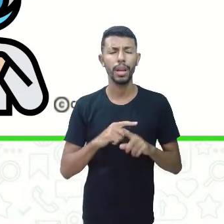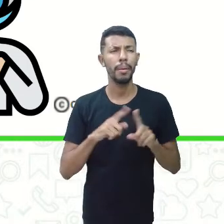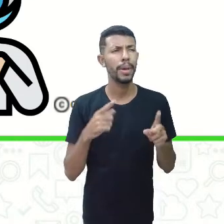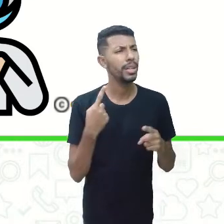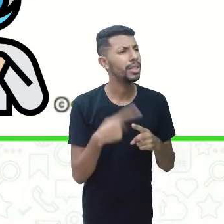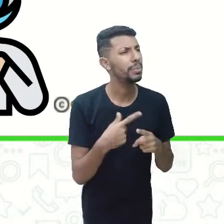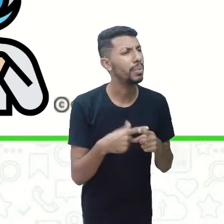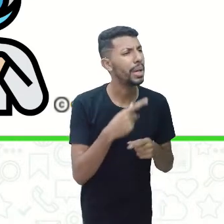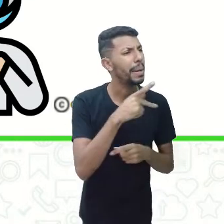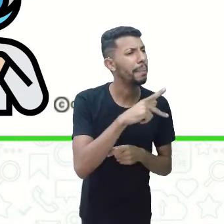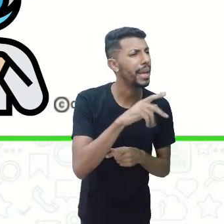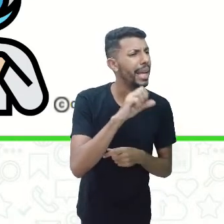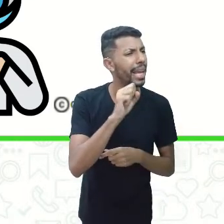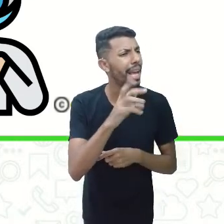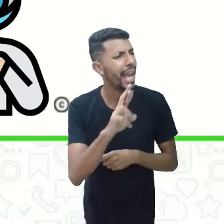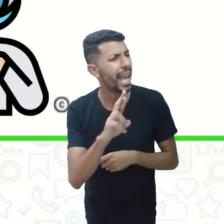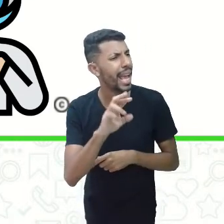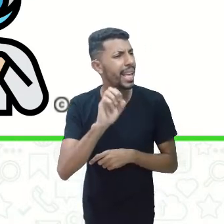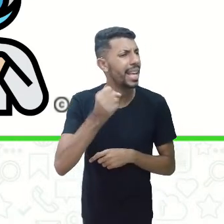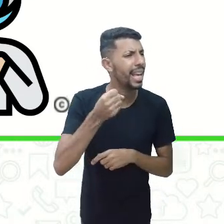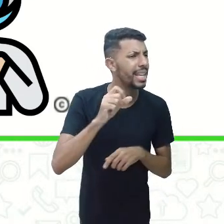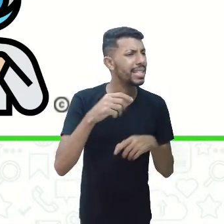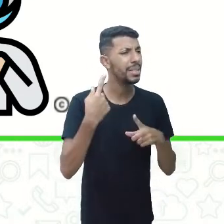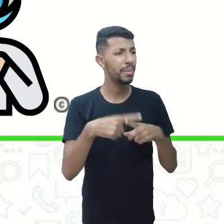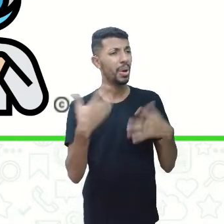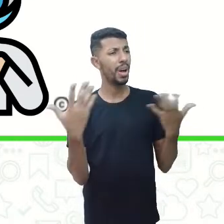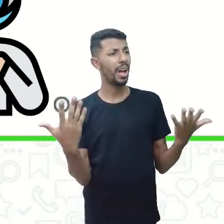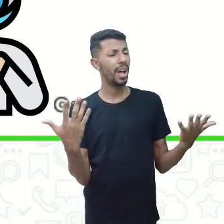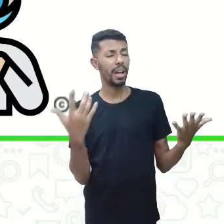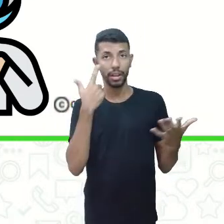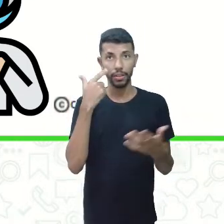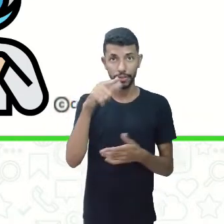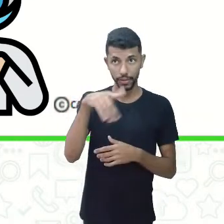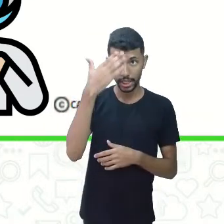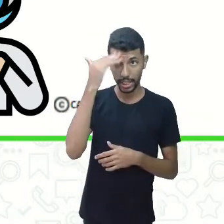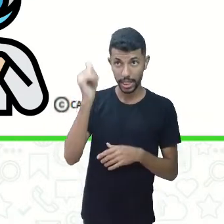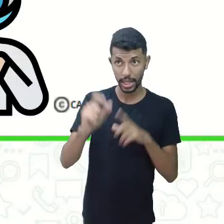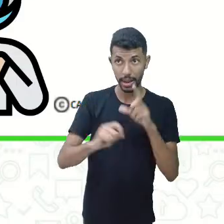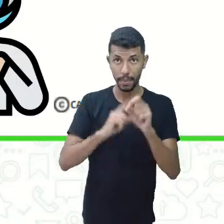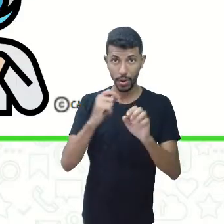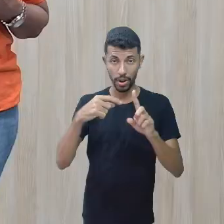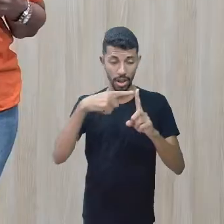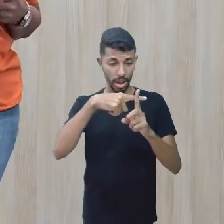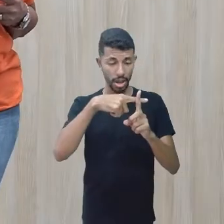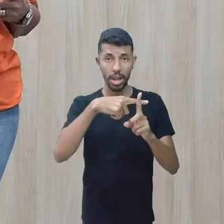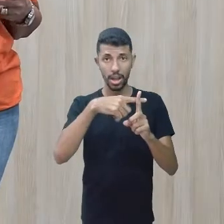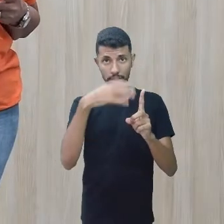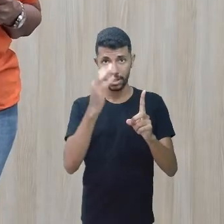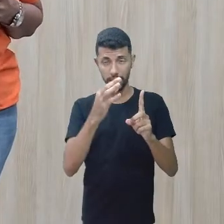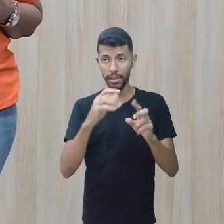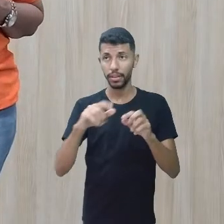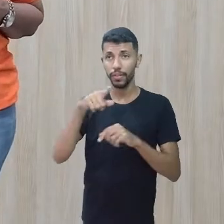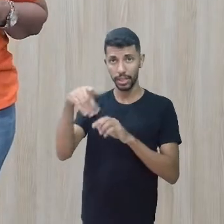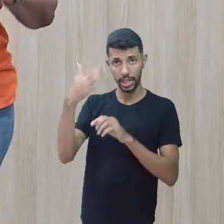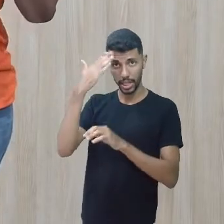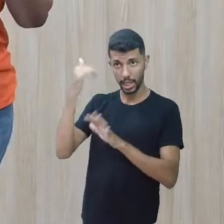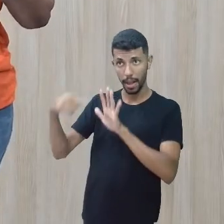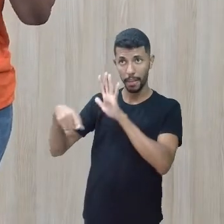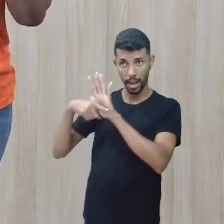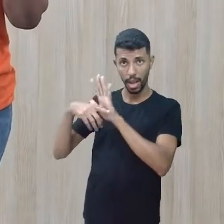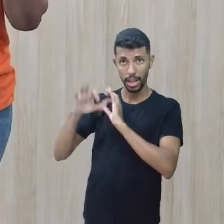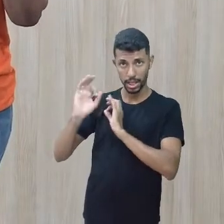fazendo aí? O que é que o S está fazendo aí? Você sabe o que a adição está fazendo, você sabe o que o sinal de menos está fazendo. Então,